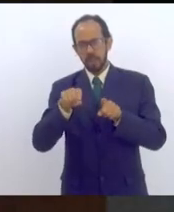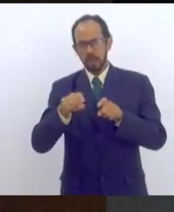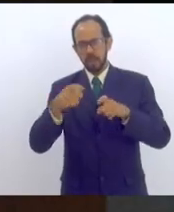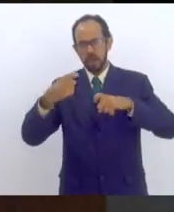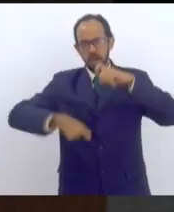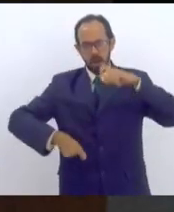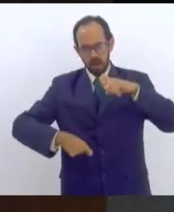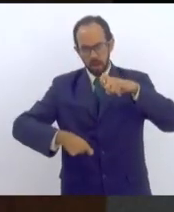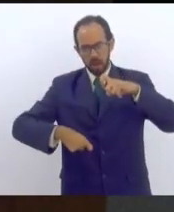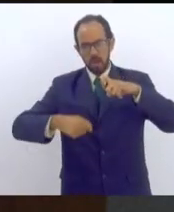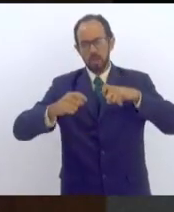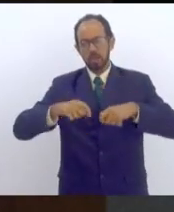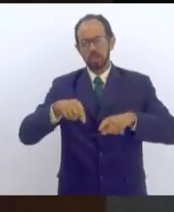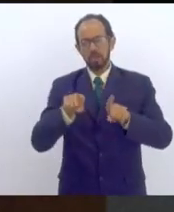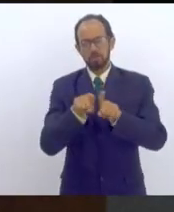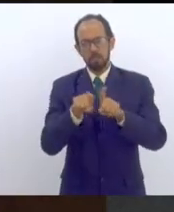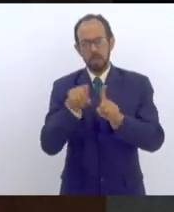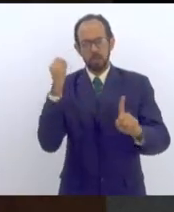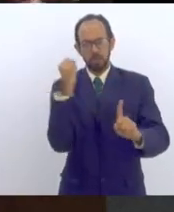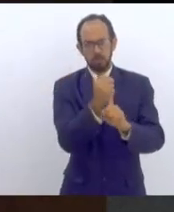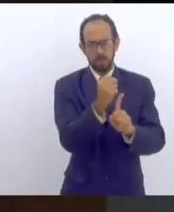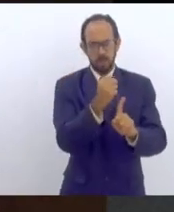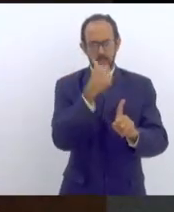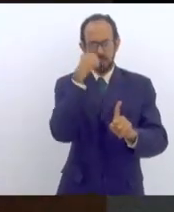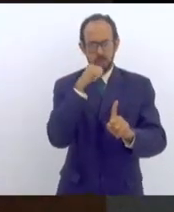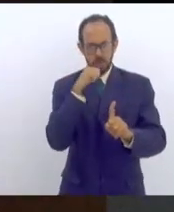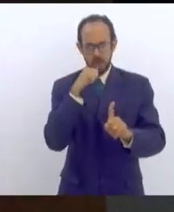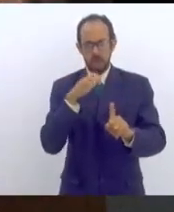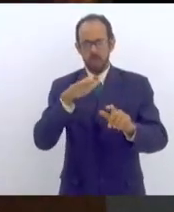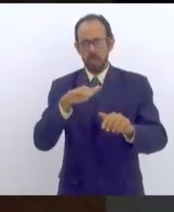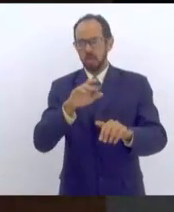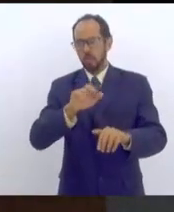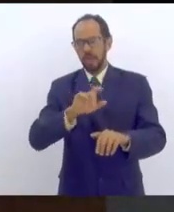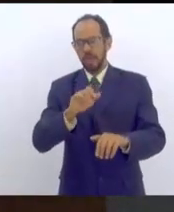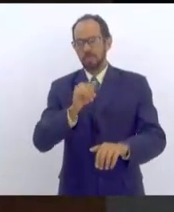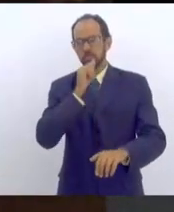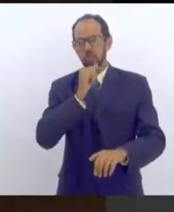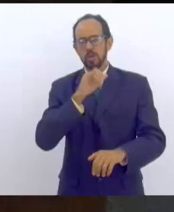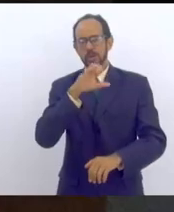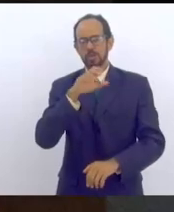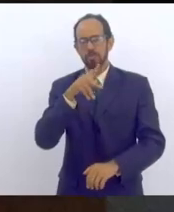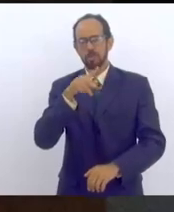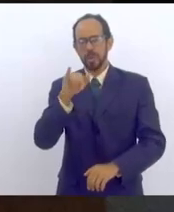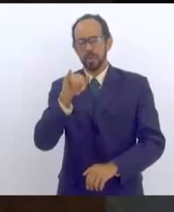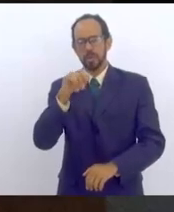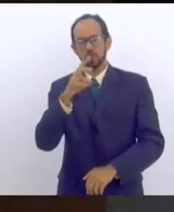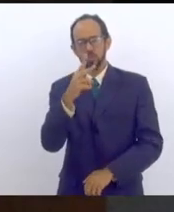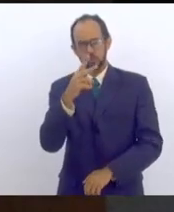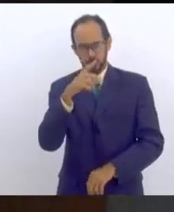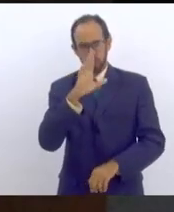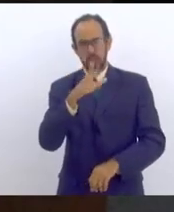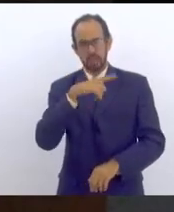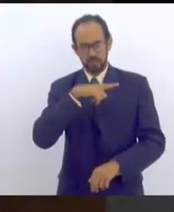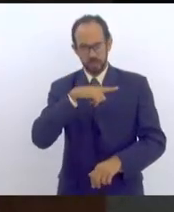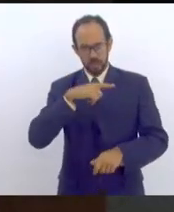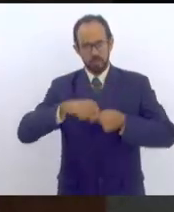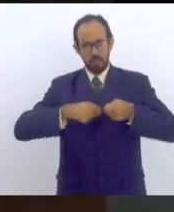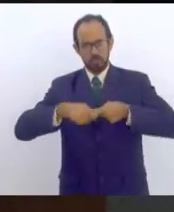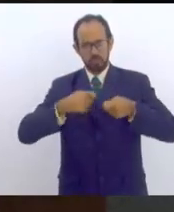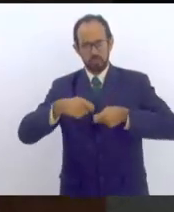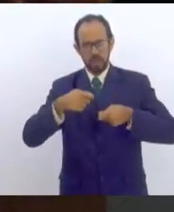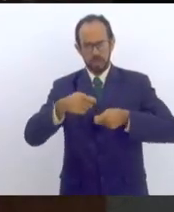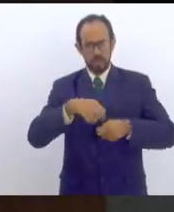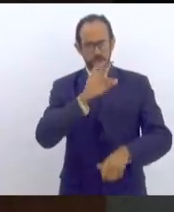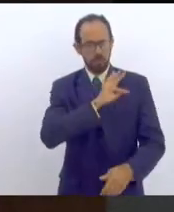de feminicídio. Não é à toa que a nossa casa teve aqui já duas CPIs, presidido pela deputada Marta Rocha, vamos ter uma terceira, e